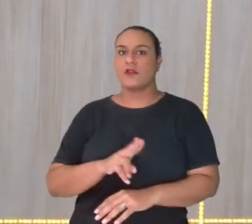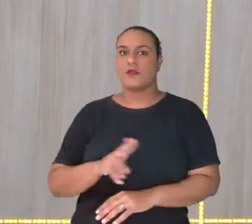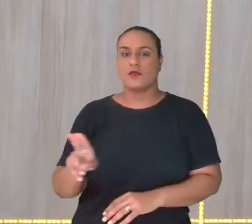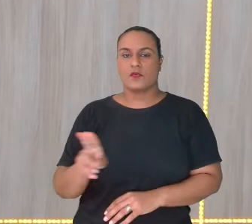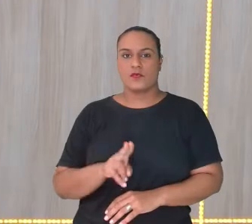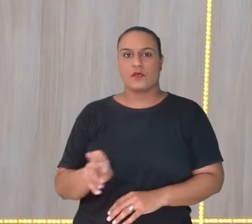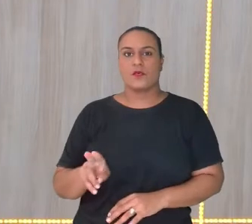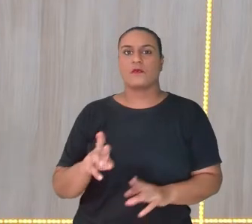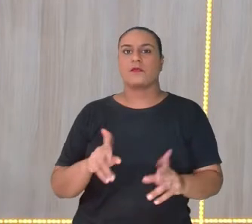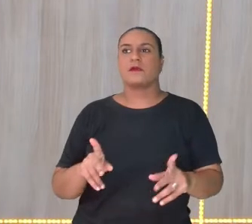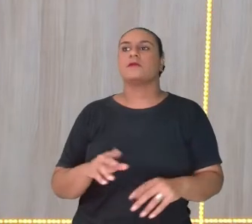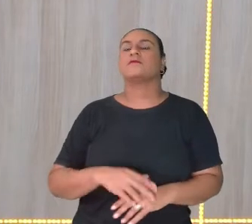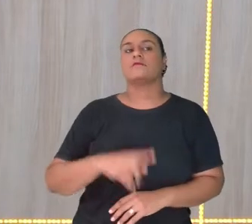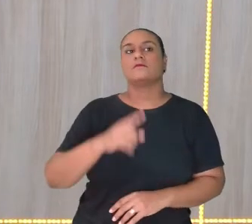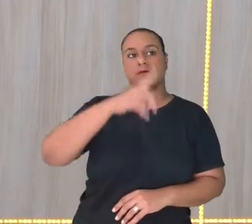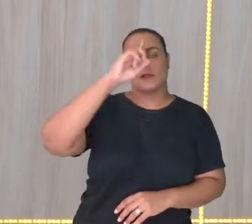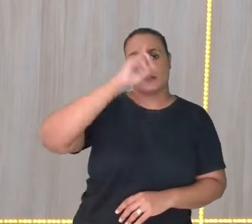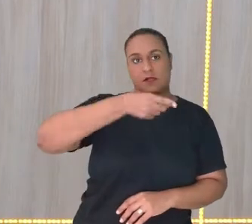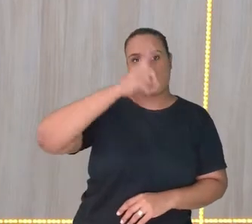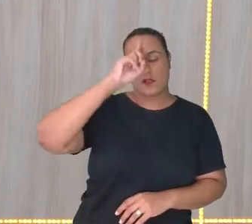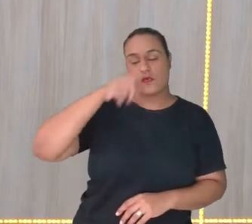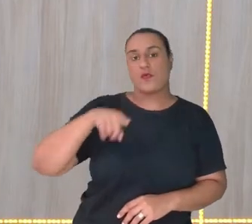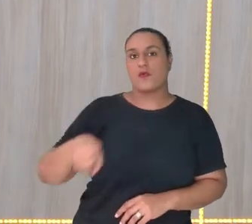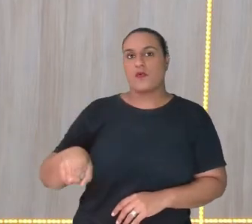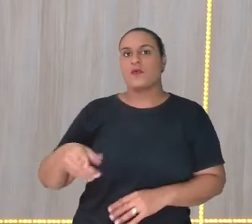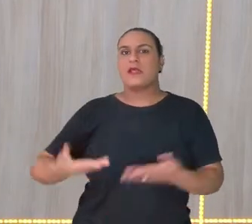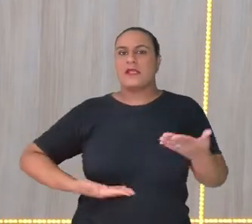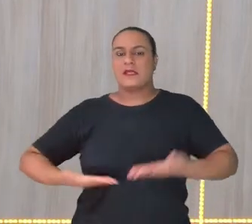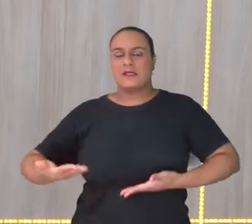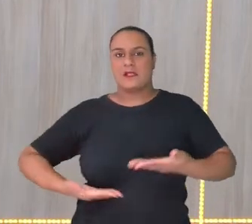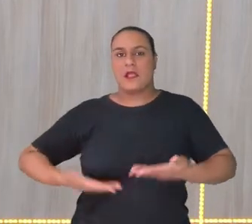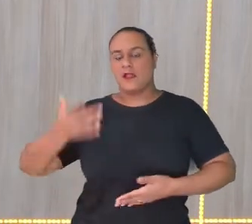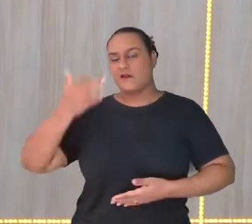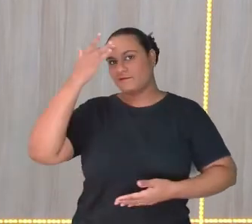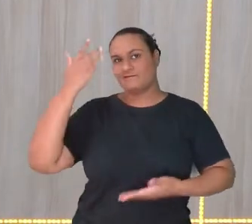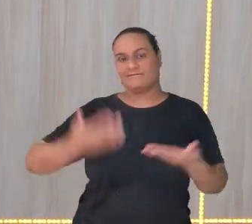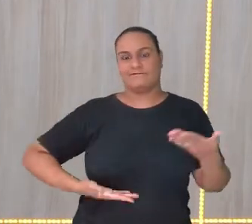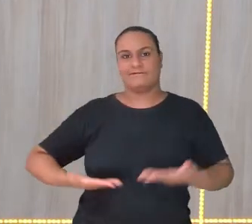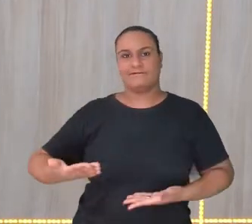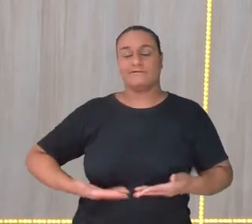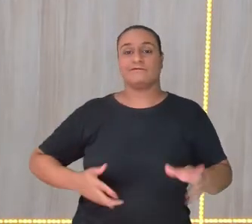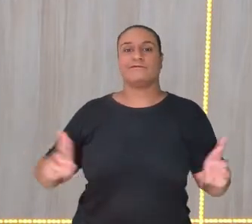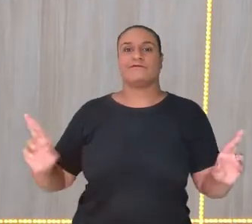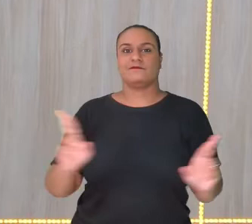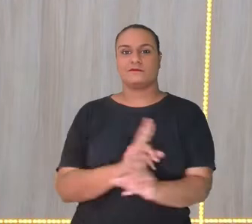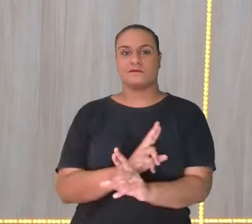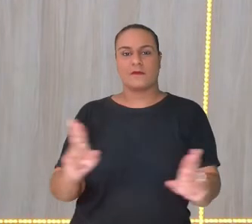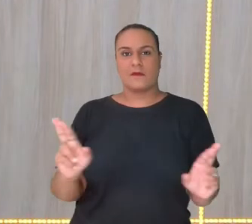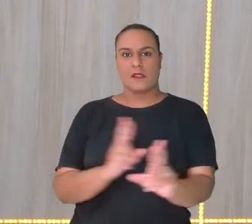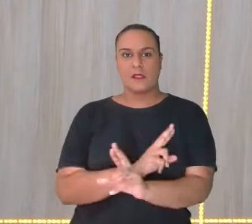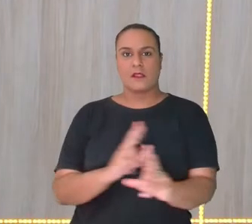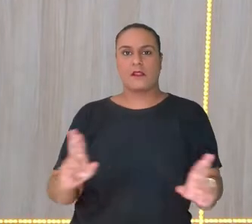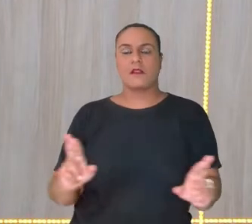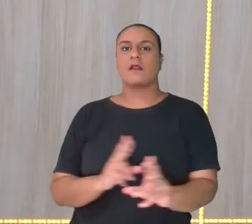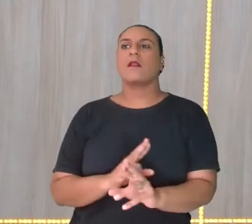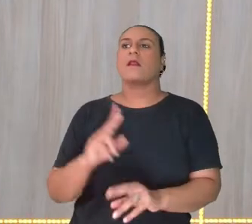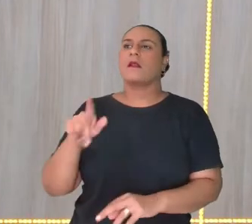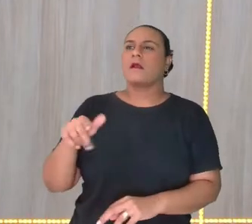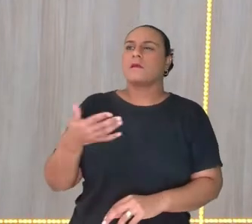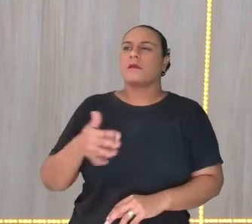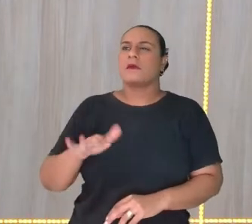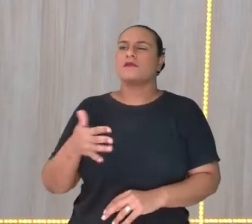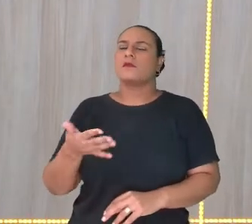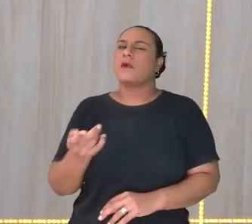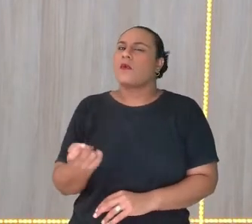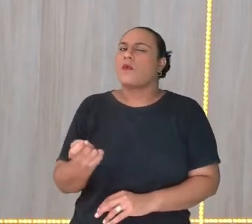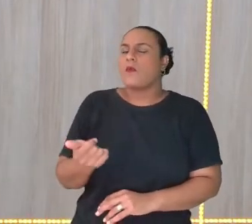uma relação entre senhor e servo, né? Então, essa relação entre senhor e servo é mais ou menos a